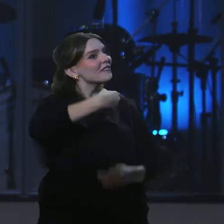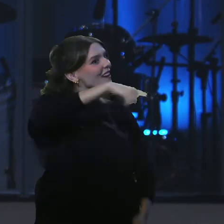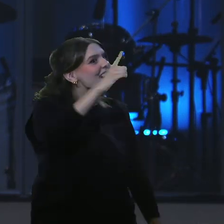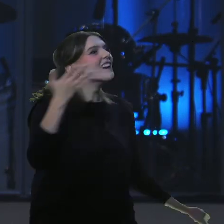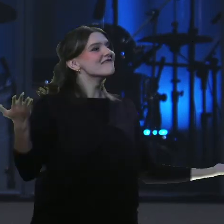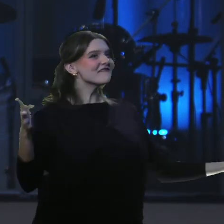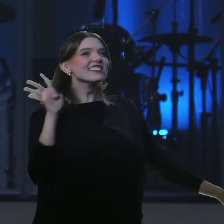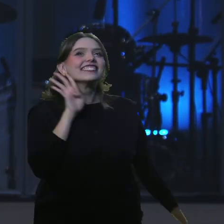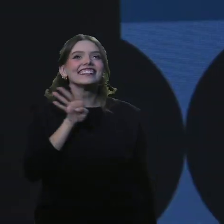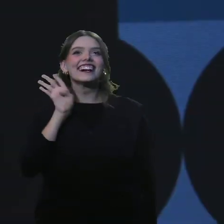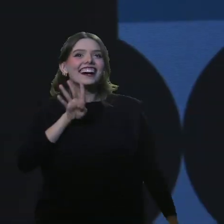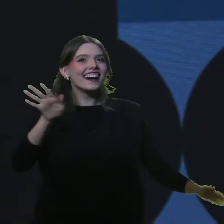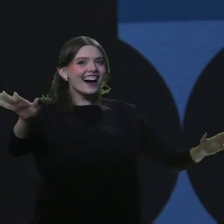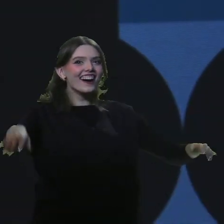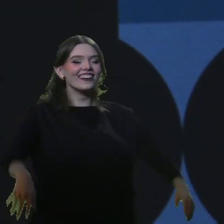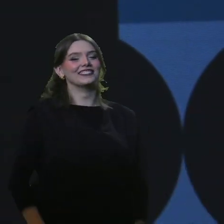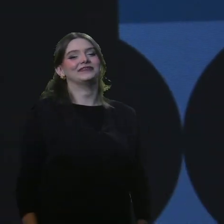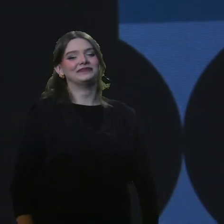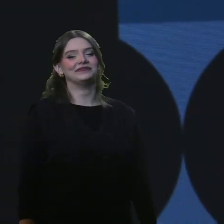radicalizar.